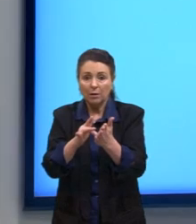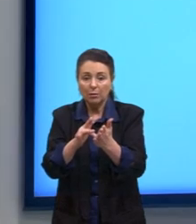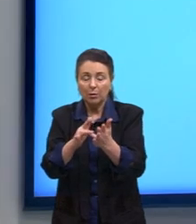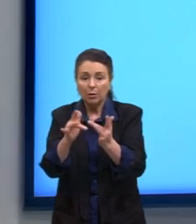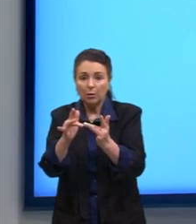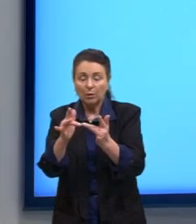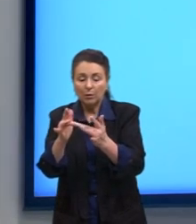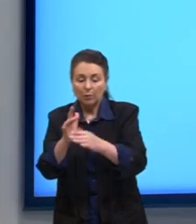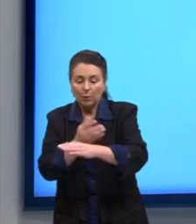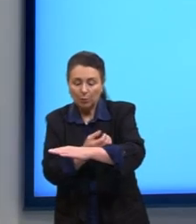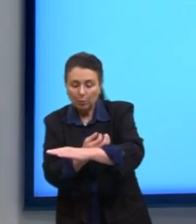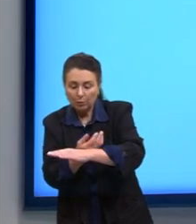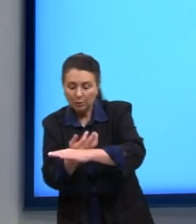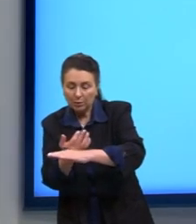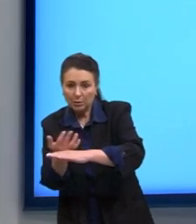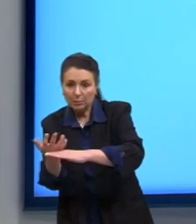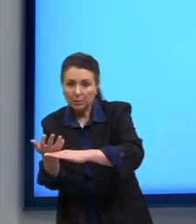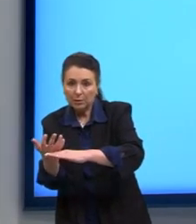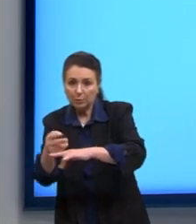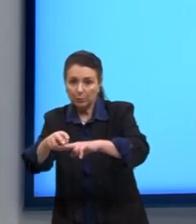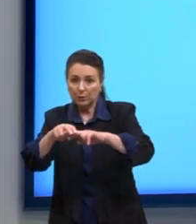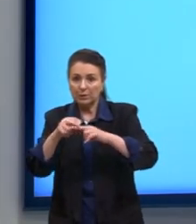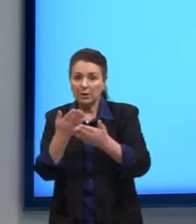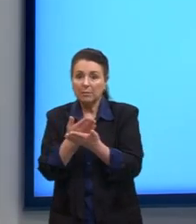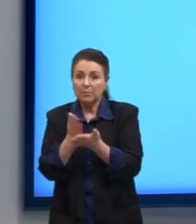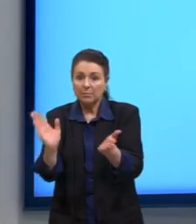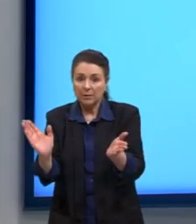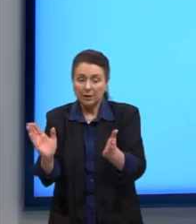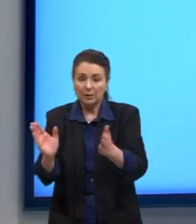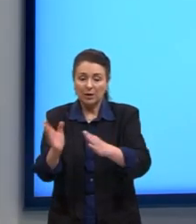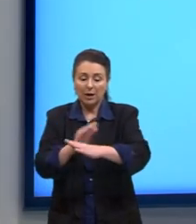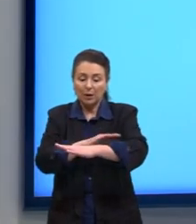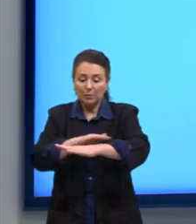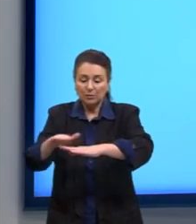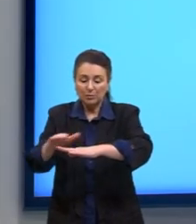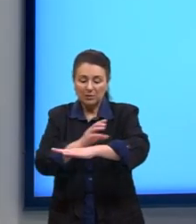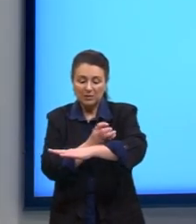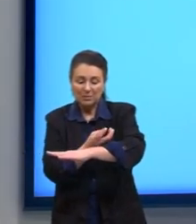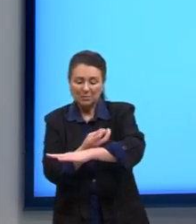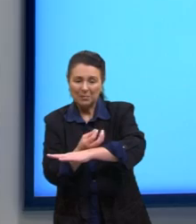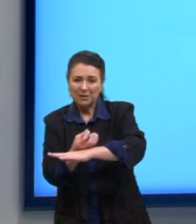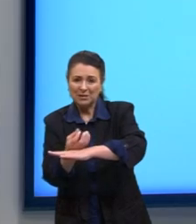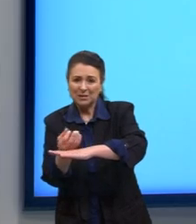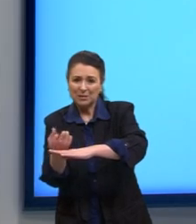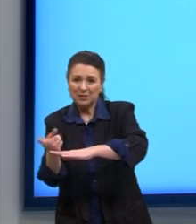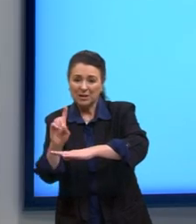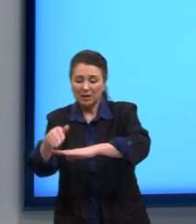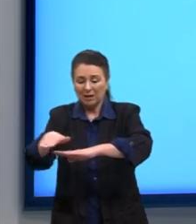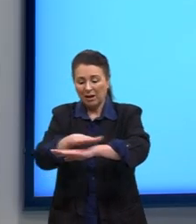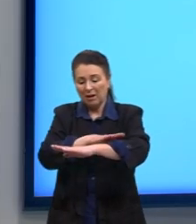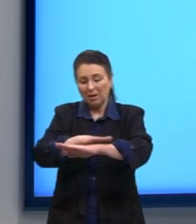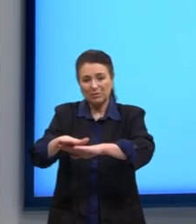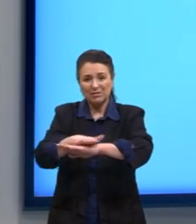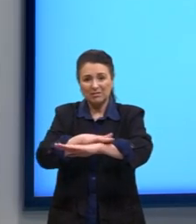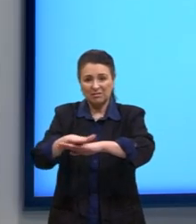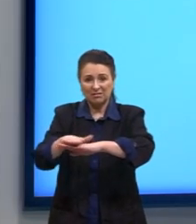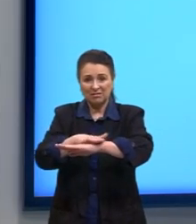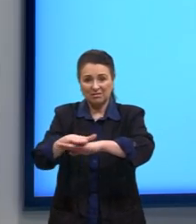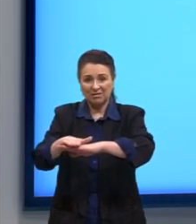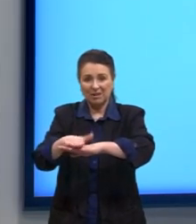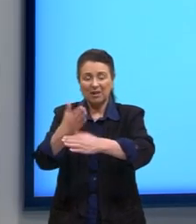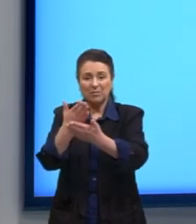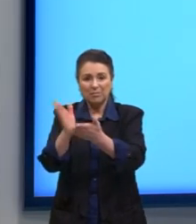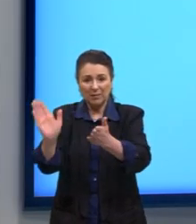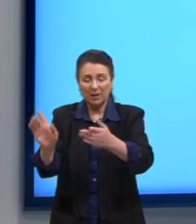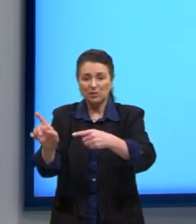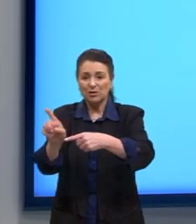grama as coisas vão perder a velocidade né porque é uma superfície Digamos um pouco mais áspera do que a calçada Lisa então ela vai perder velocidade